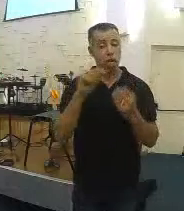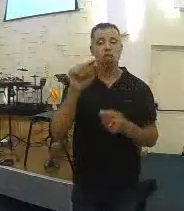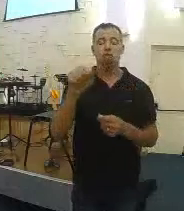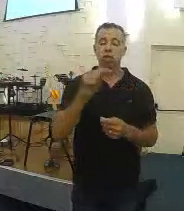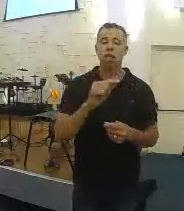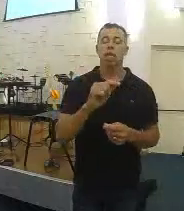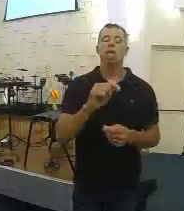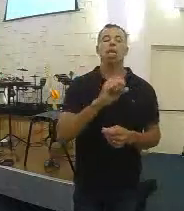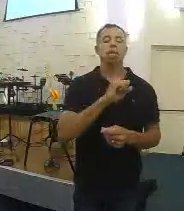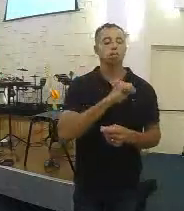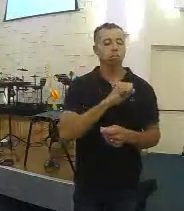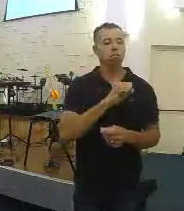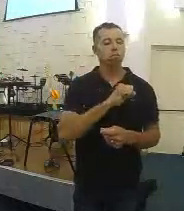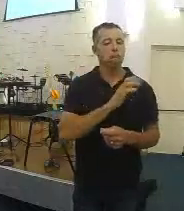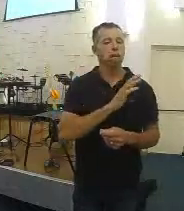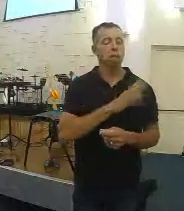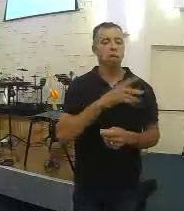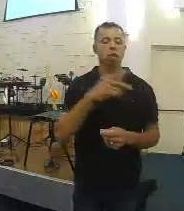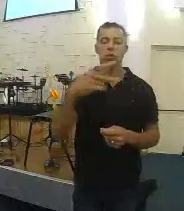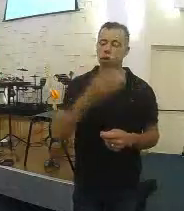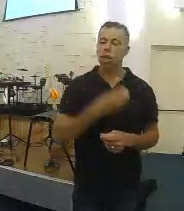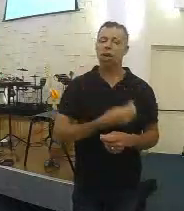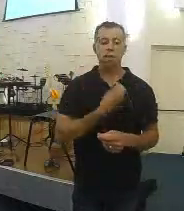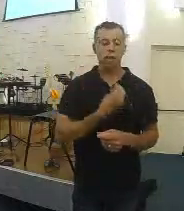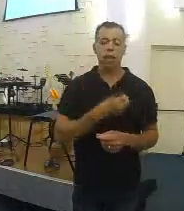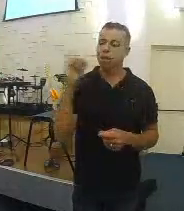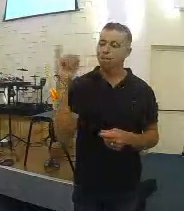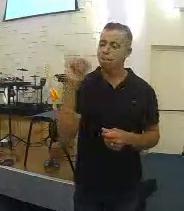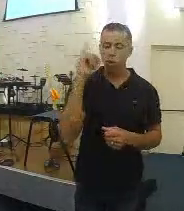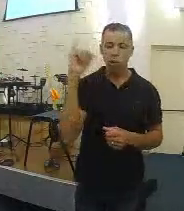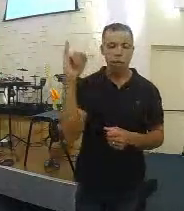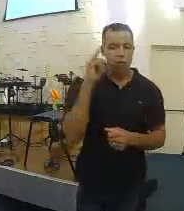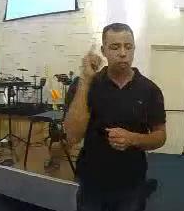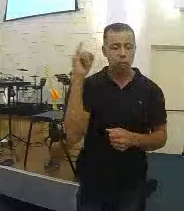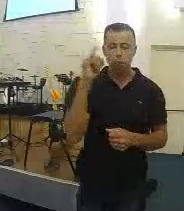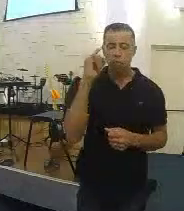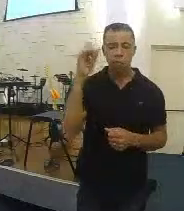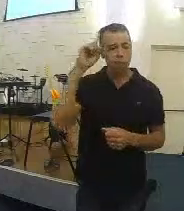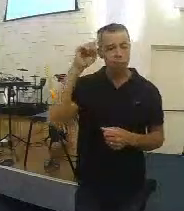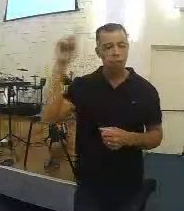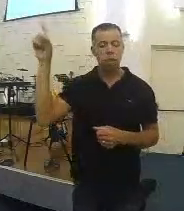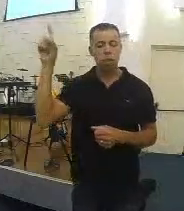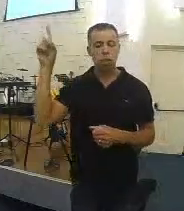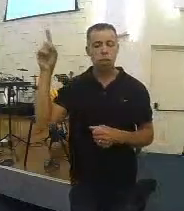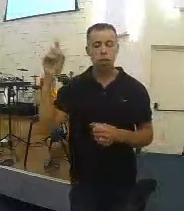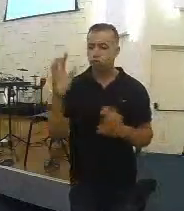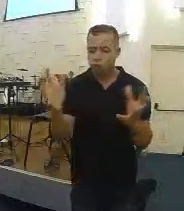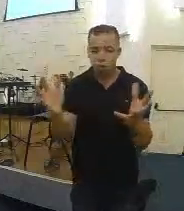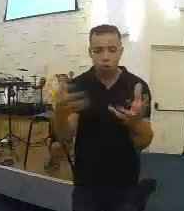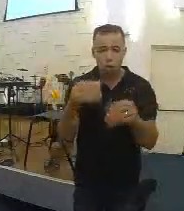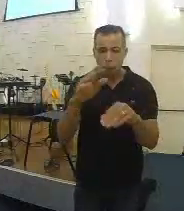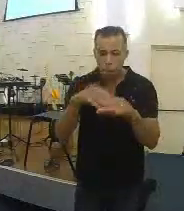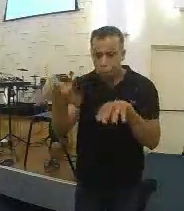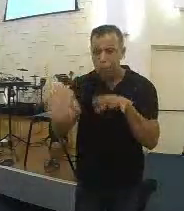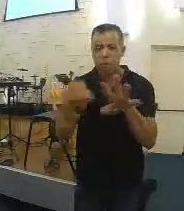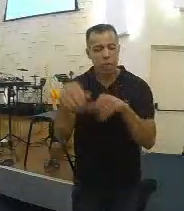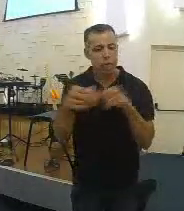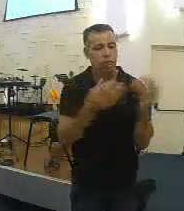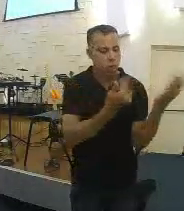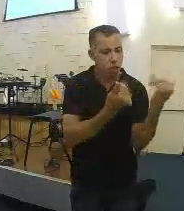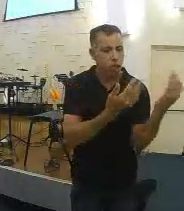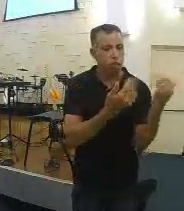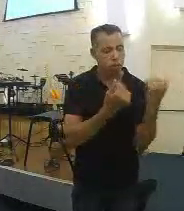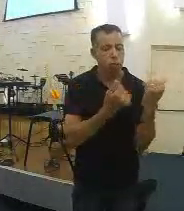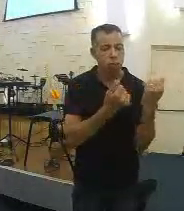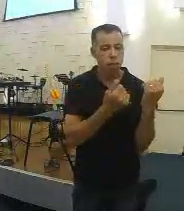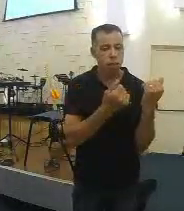sua vida tem valor aos olhos de Deus. A sua vida pode influenciar outras vidas. Nós queremos chamar nossa juventude e dizer: para onde vocês estão